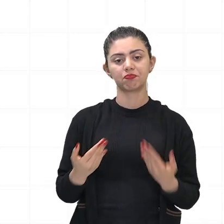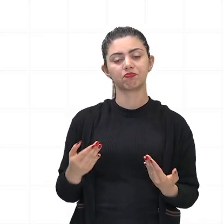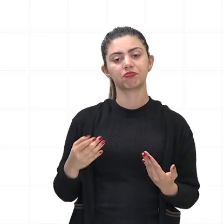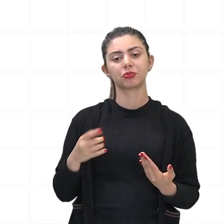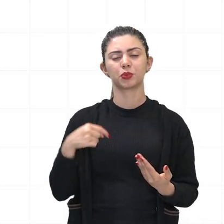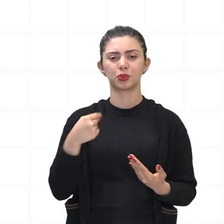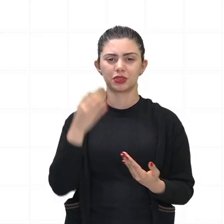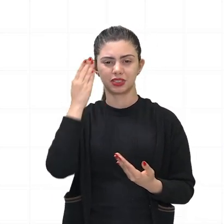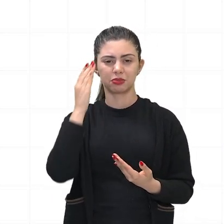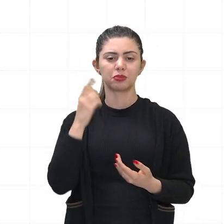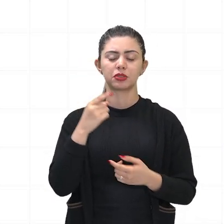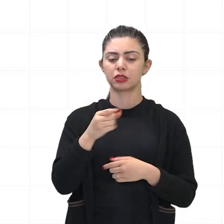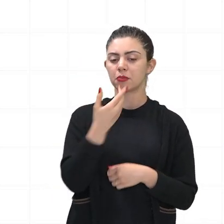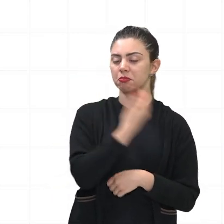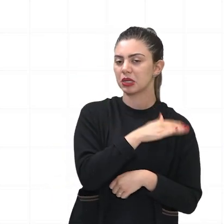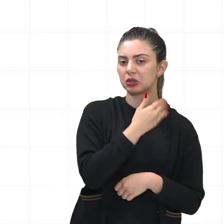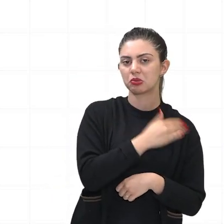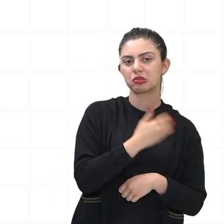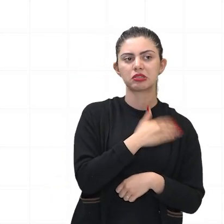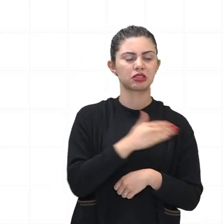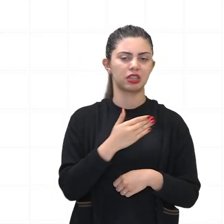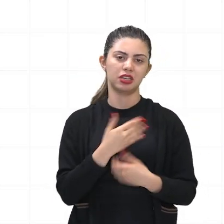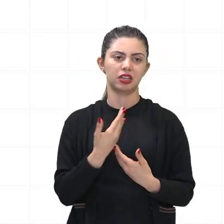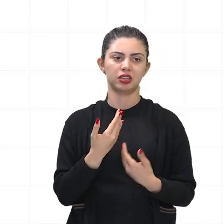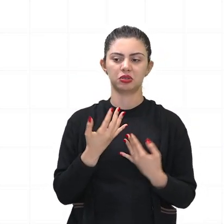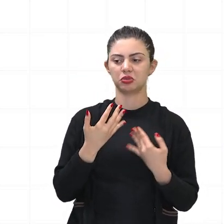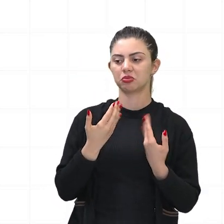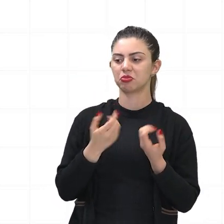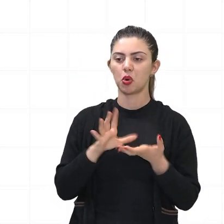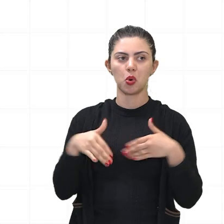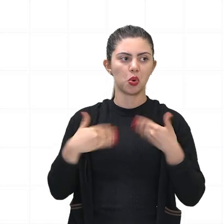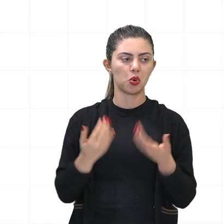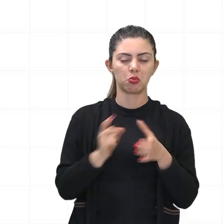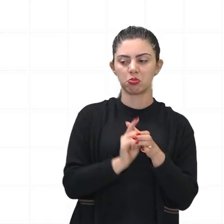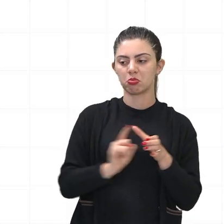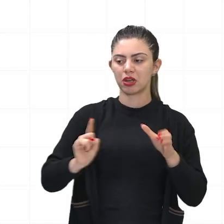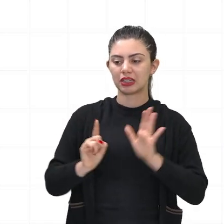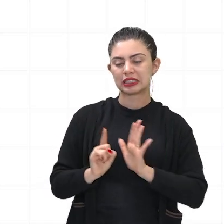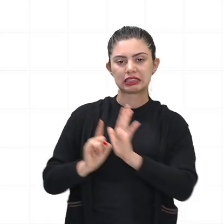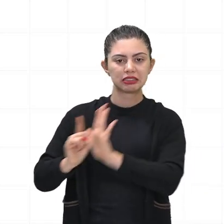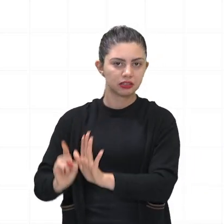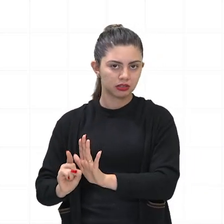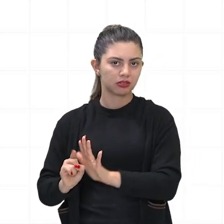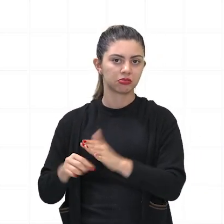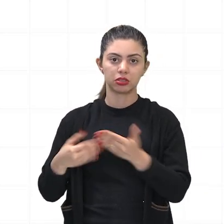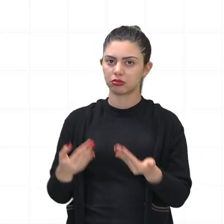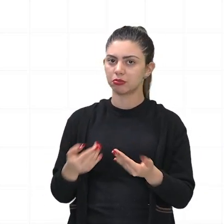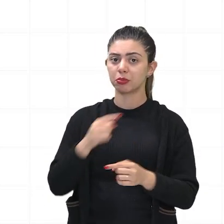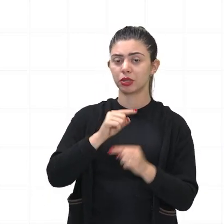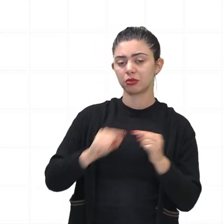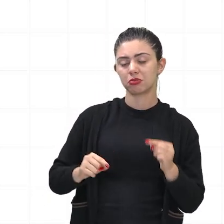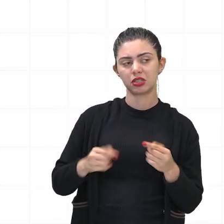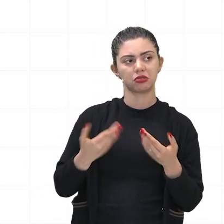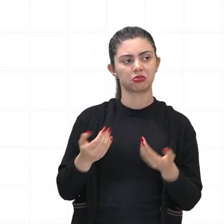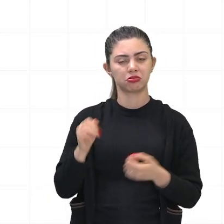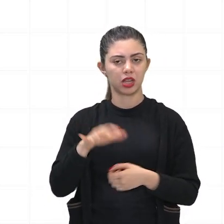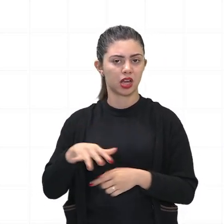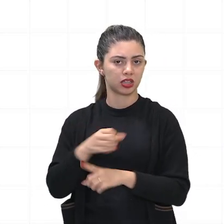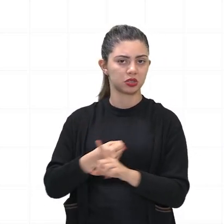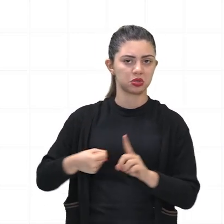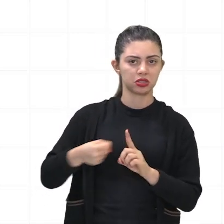nosso é superar todo e qualquer tipo de discriminação ou exclusão, seja social ou religiosa. É